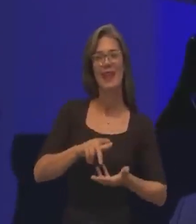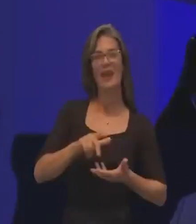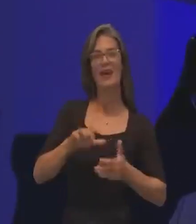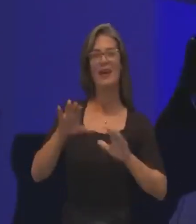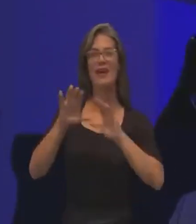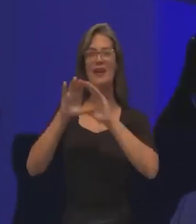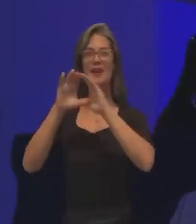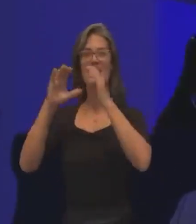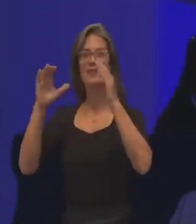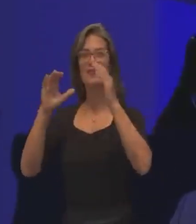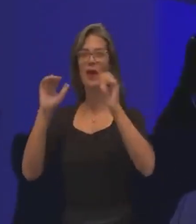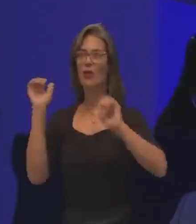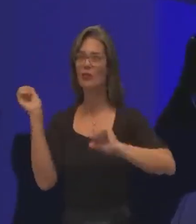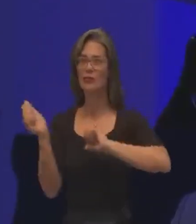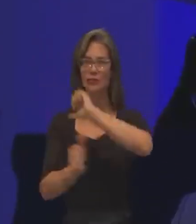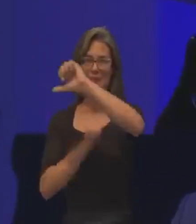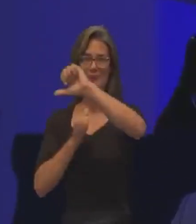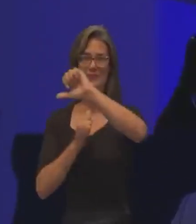cristão.